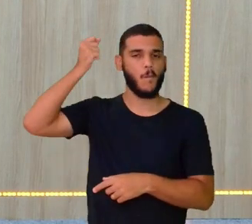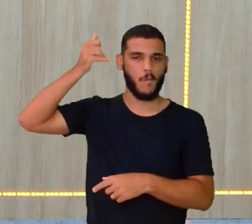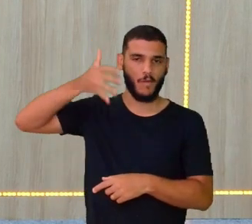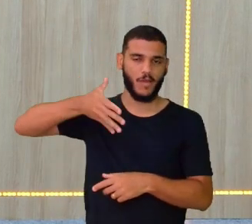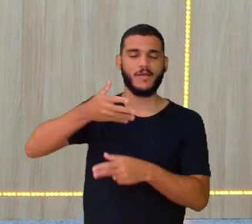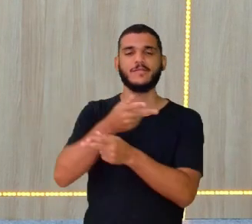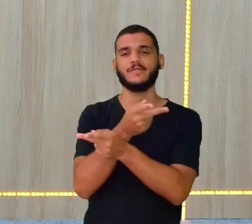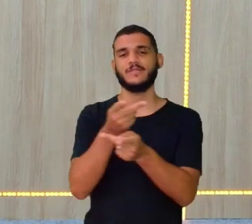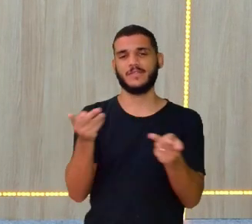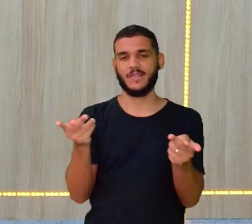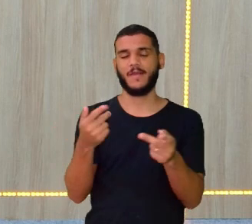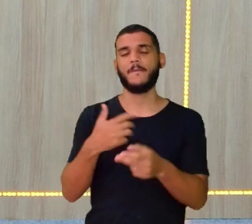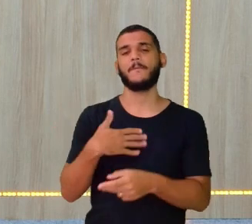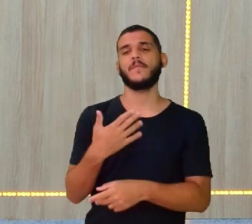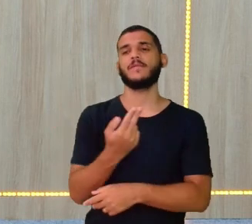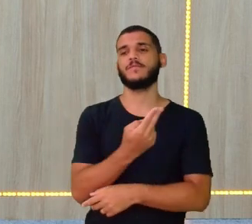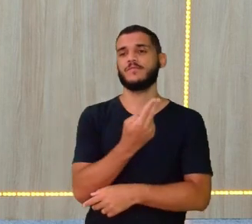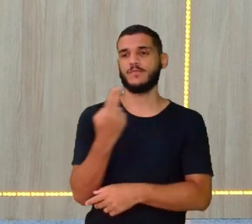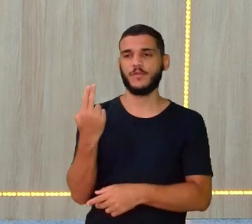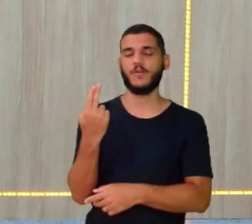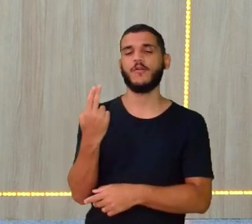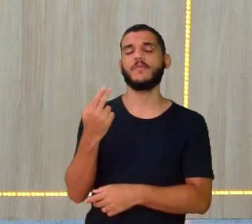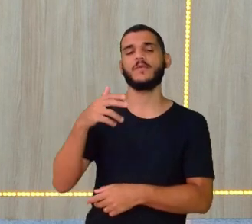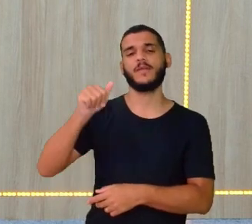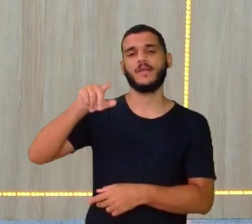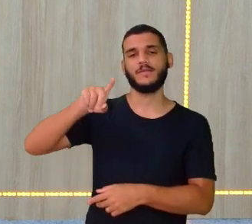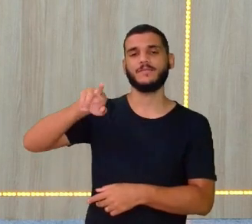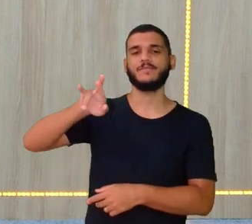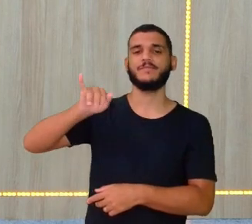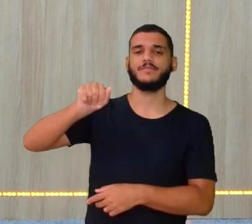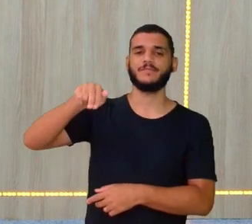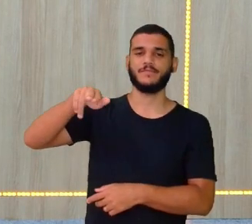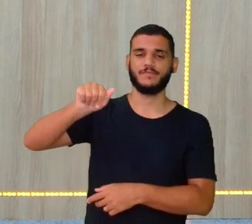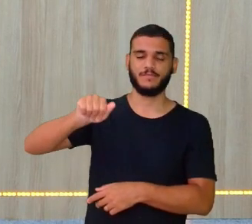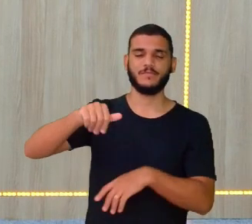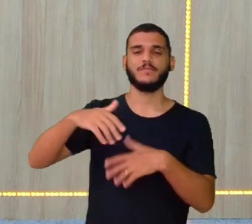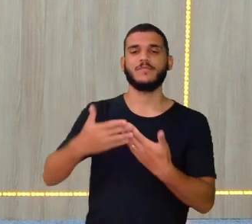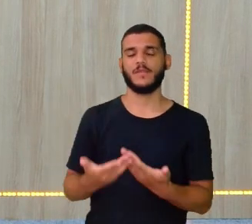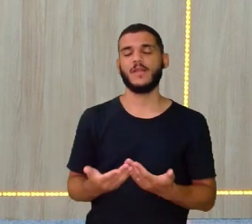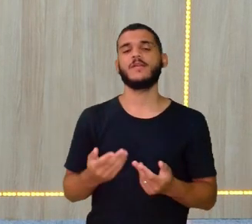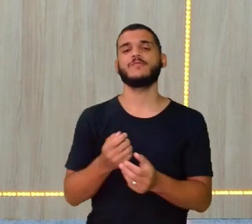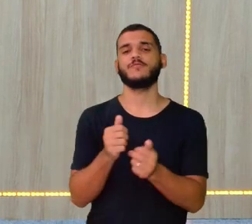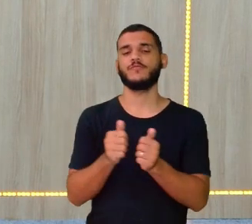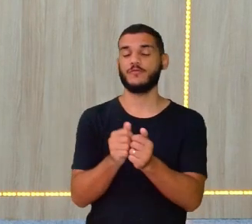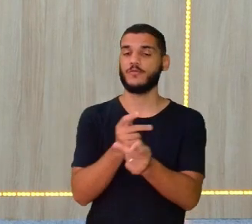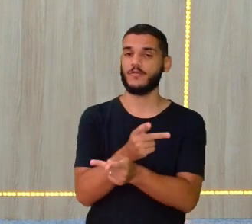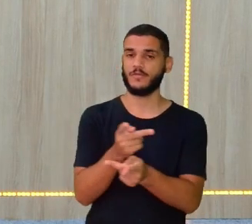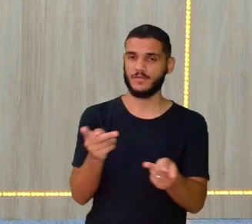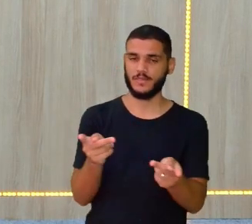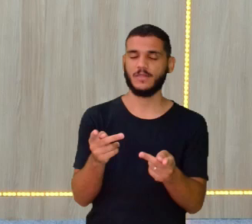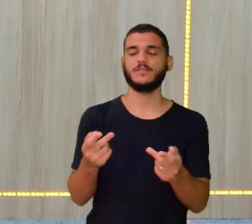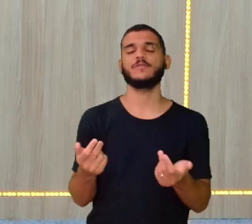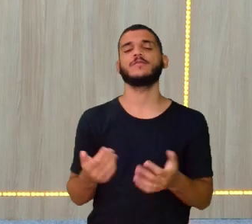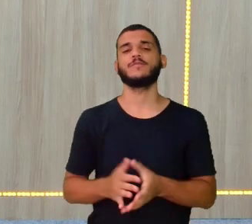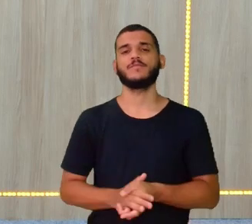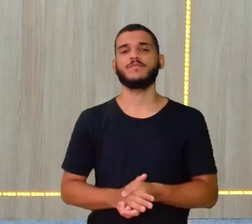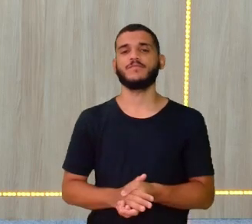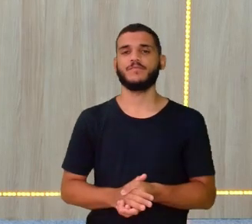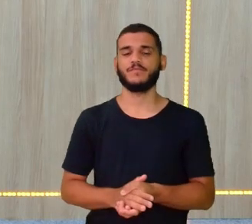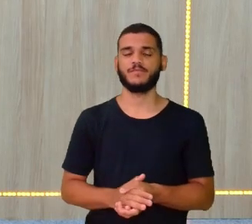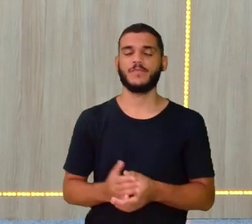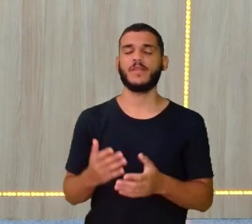para vocês. Meu nome aparece aí na tela, eu sou a professora Adriana Maria, estarei com vocês aqui, não